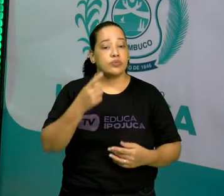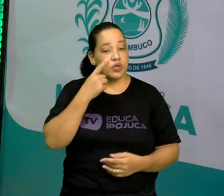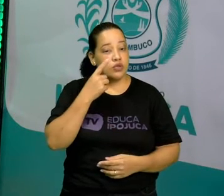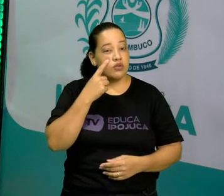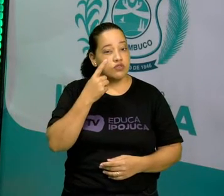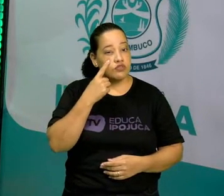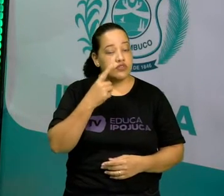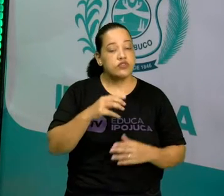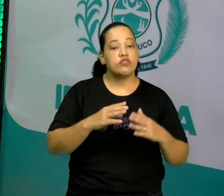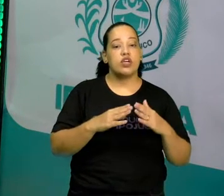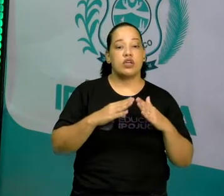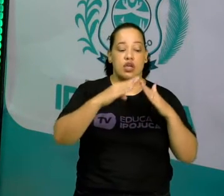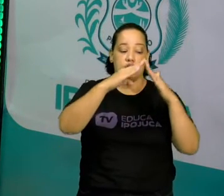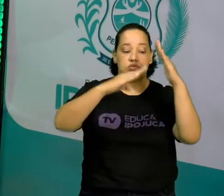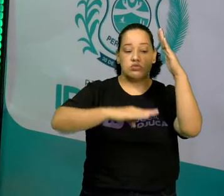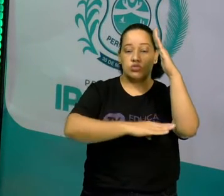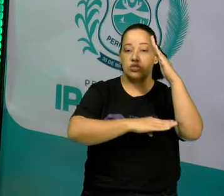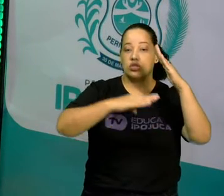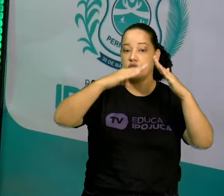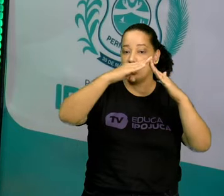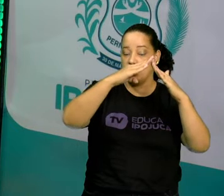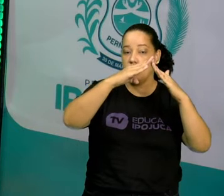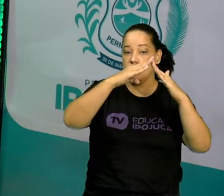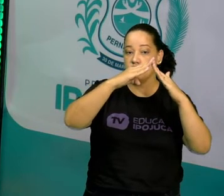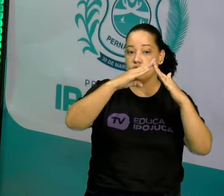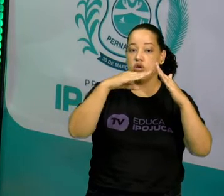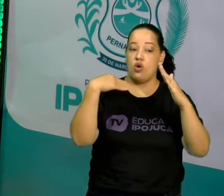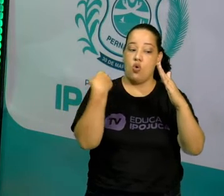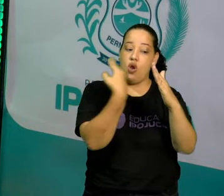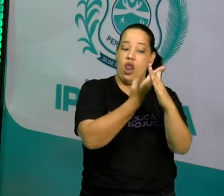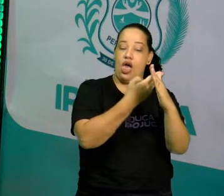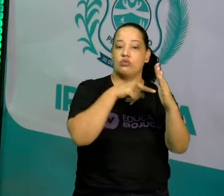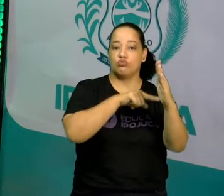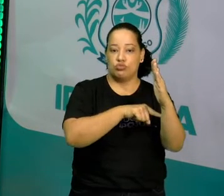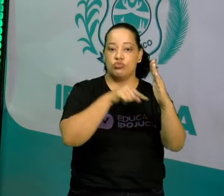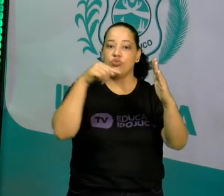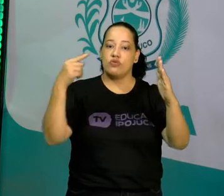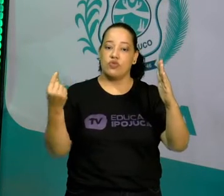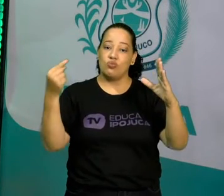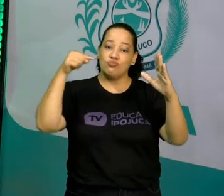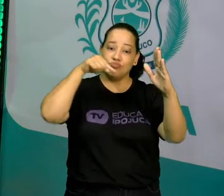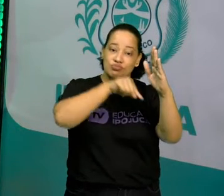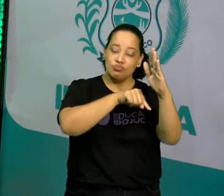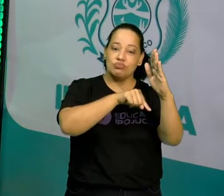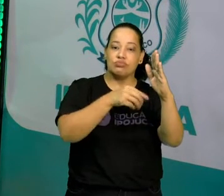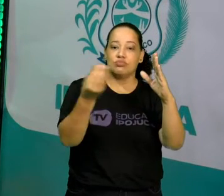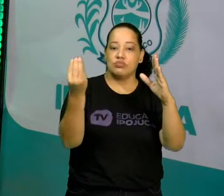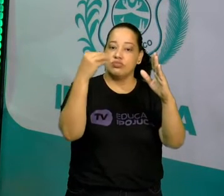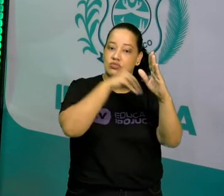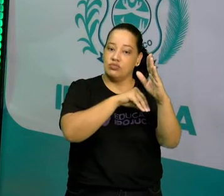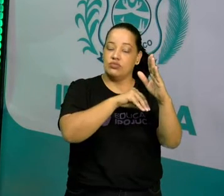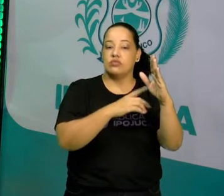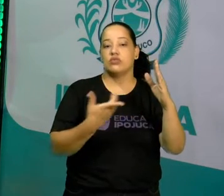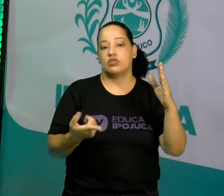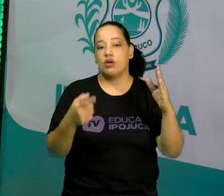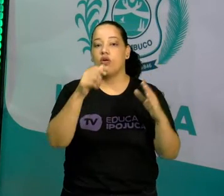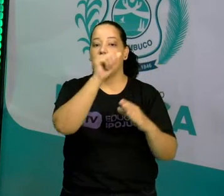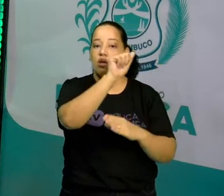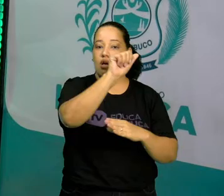lado ficou entre os ângulos, ficou no meio, ok? Esse é o caso